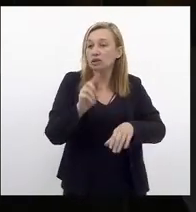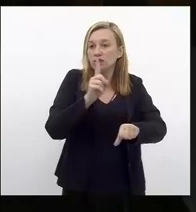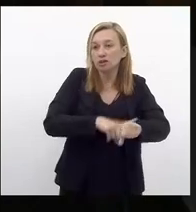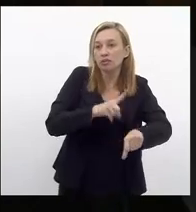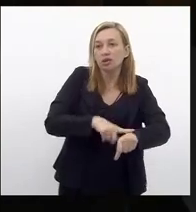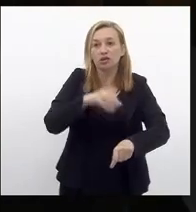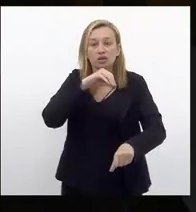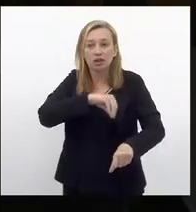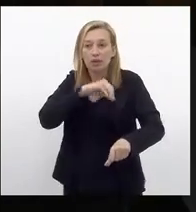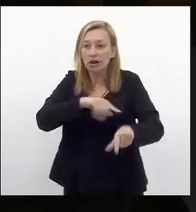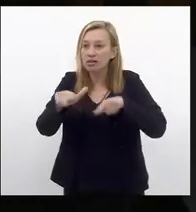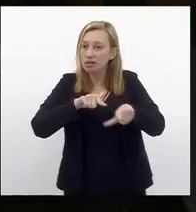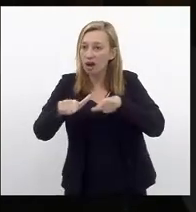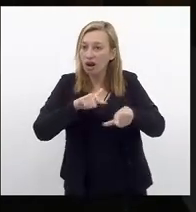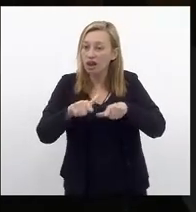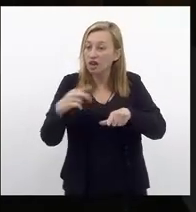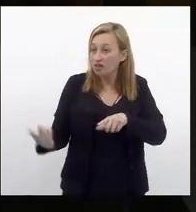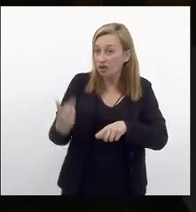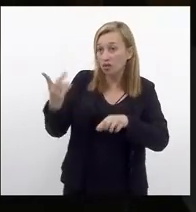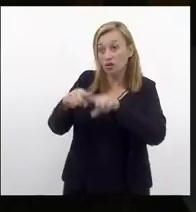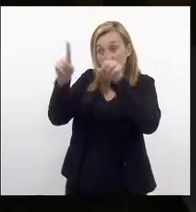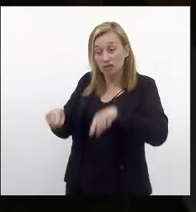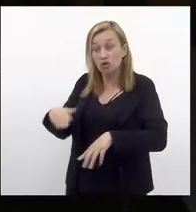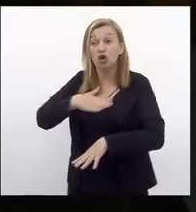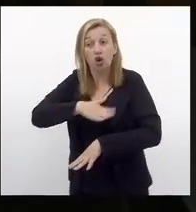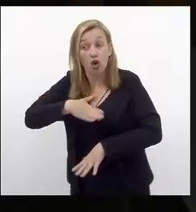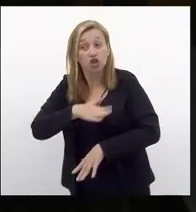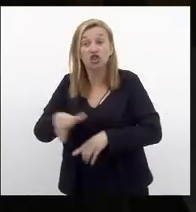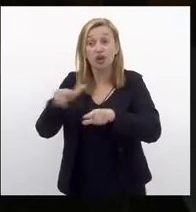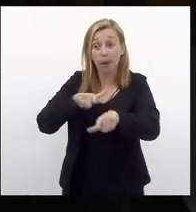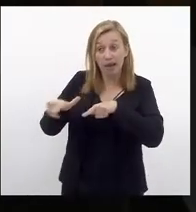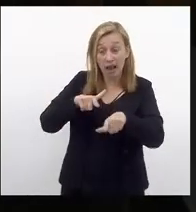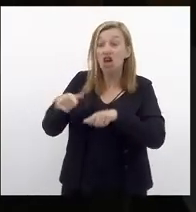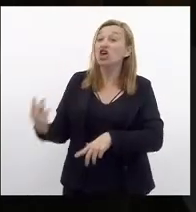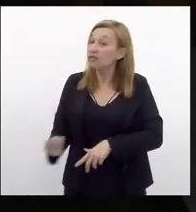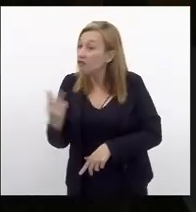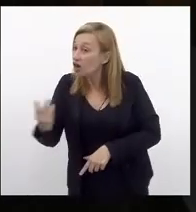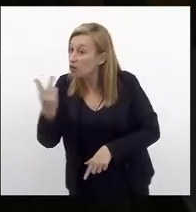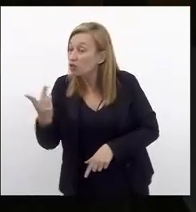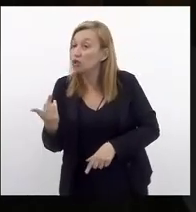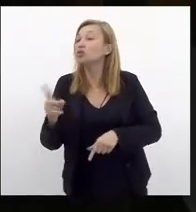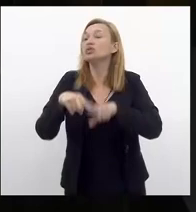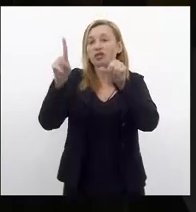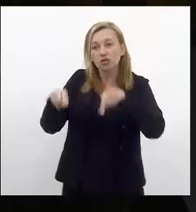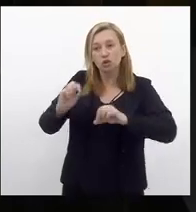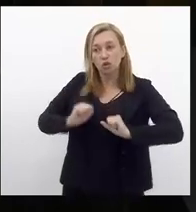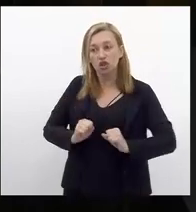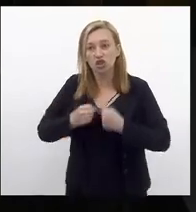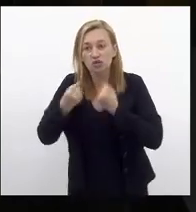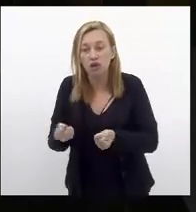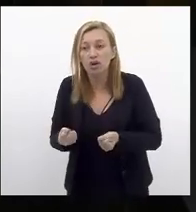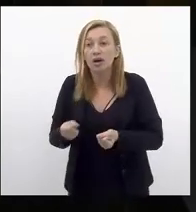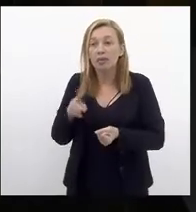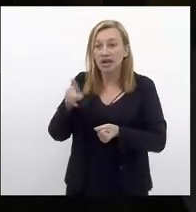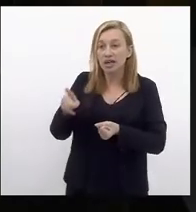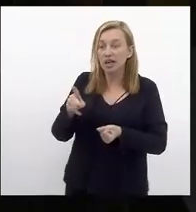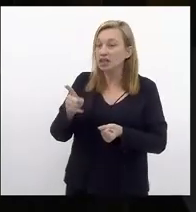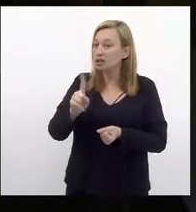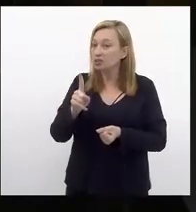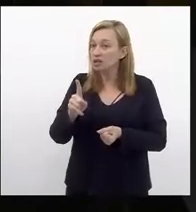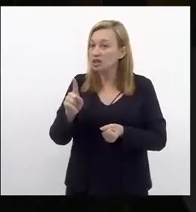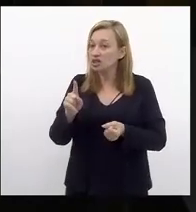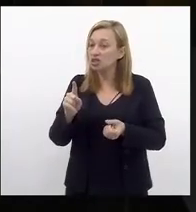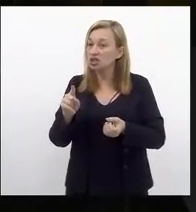salários que privilegiam o servidor que gosta de trabalhar que valorize o servidor dedicado para que ele não seja